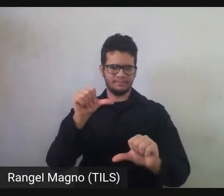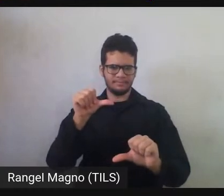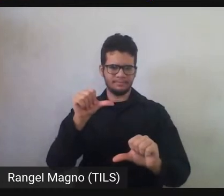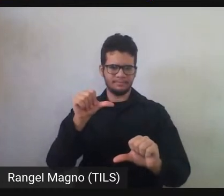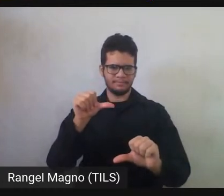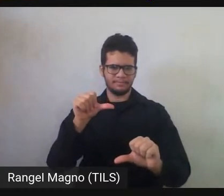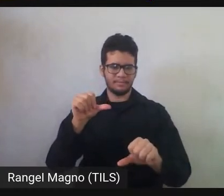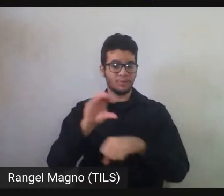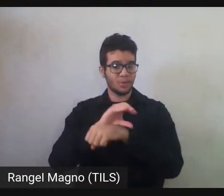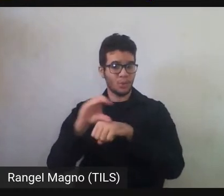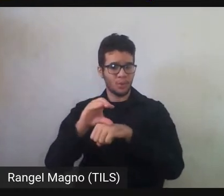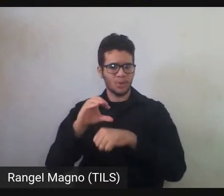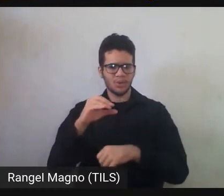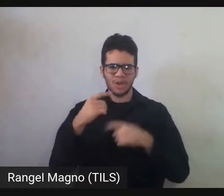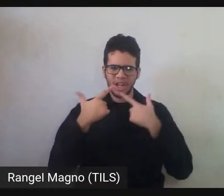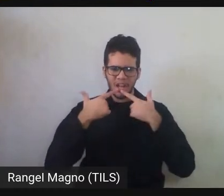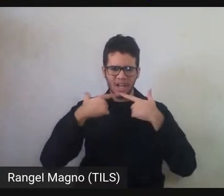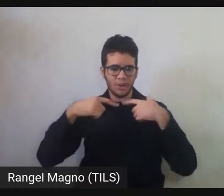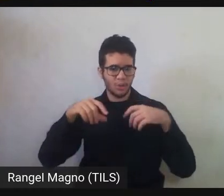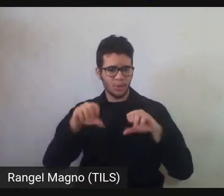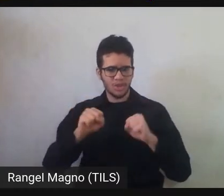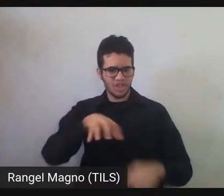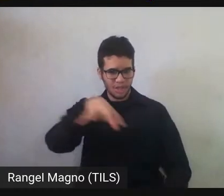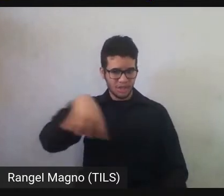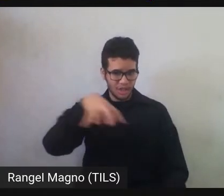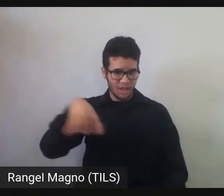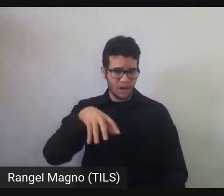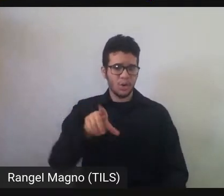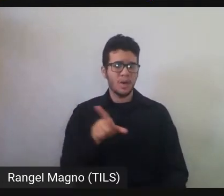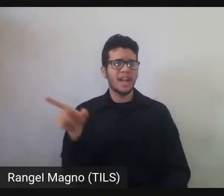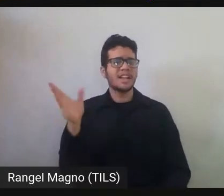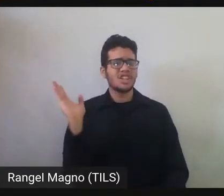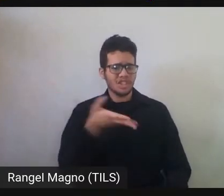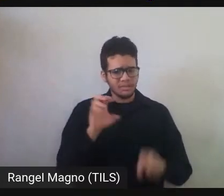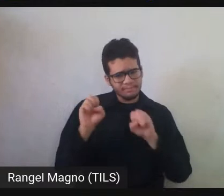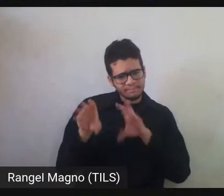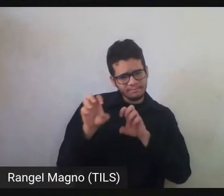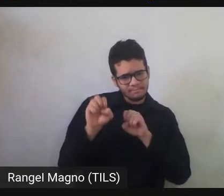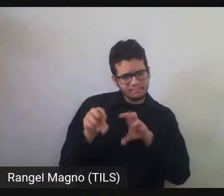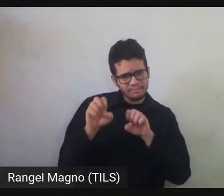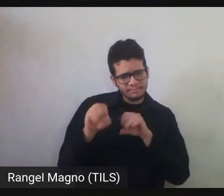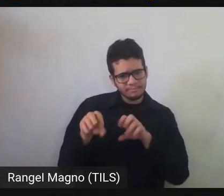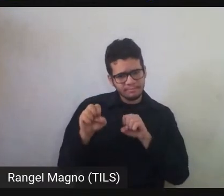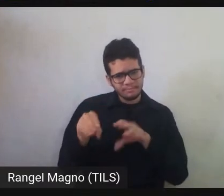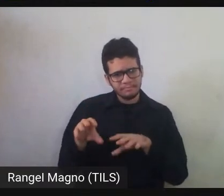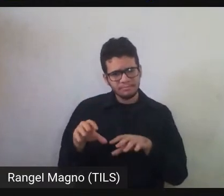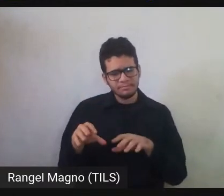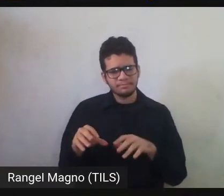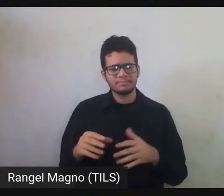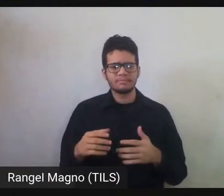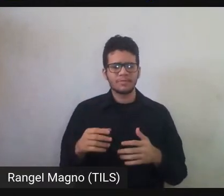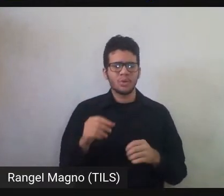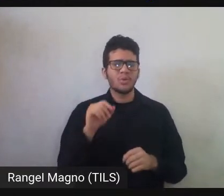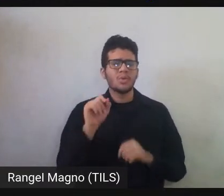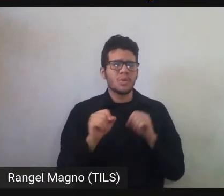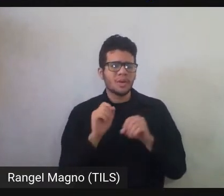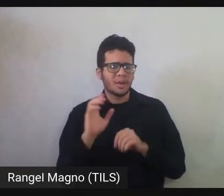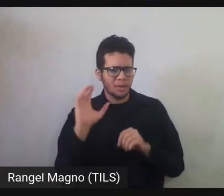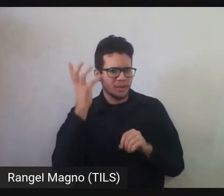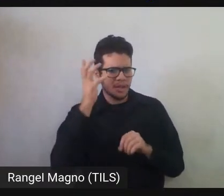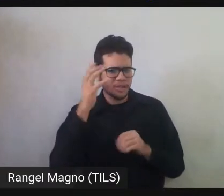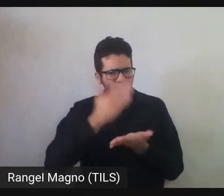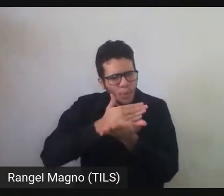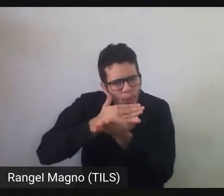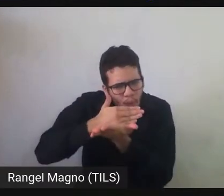linguística geral quando ele está dando as aulas já no começo do século você vê ele fala isso em 1891 quando chega no começo do